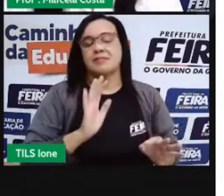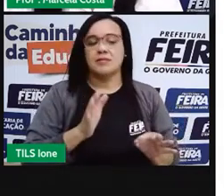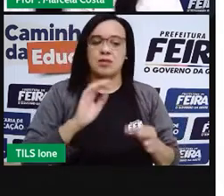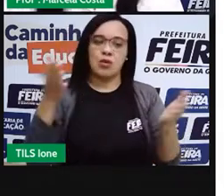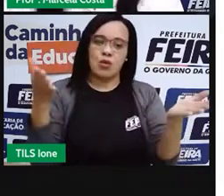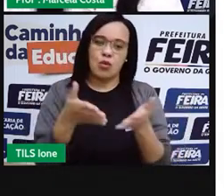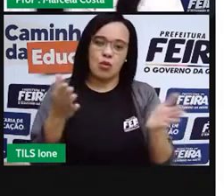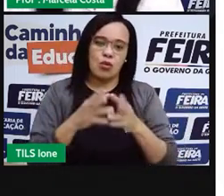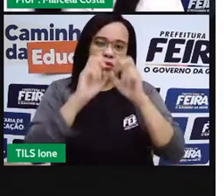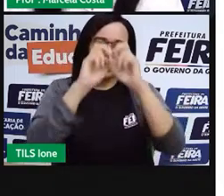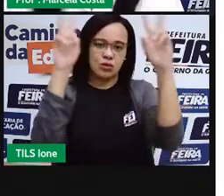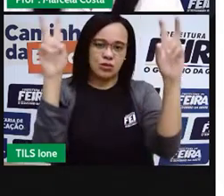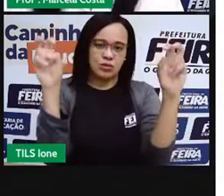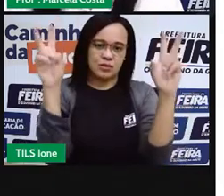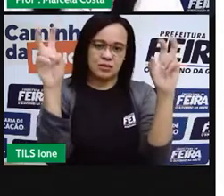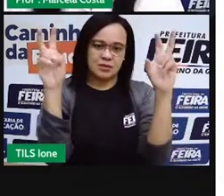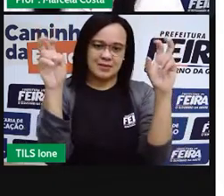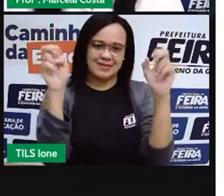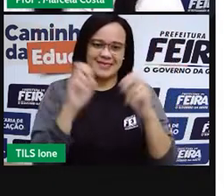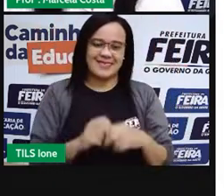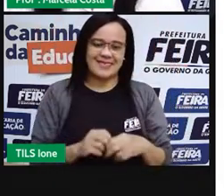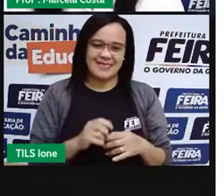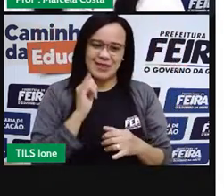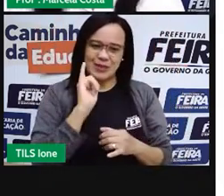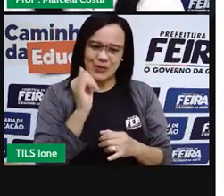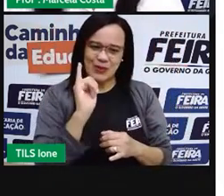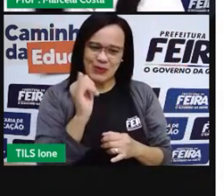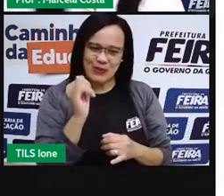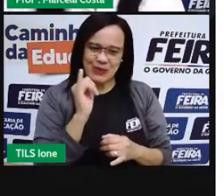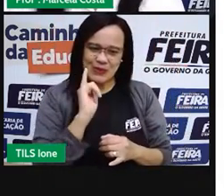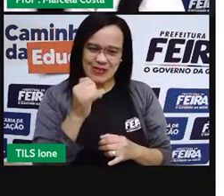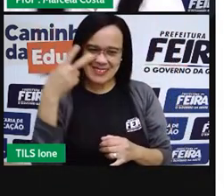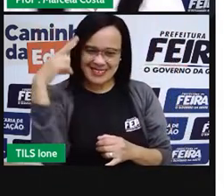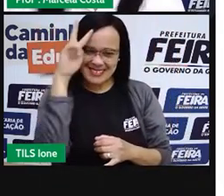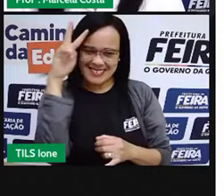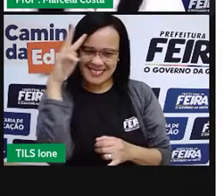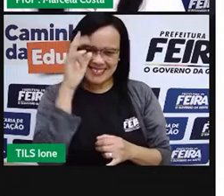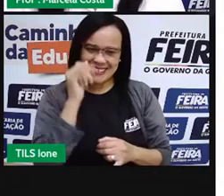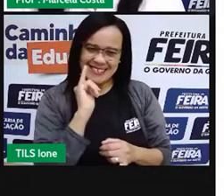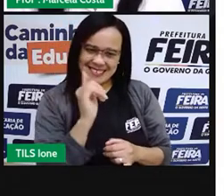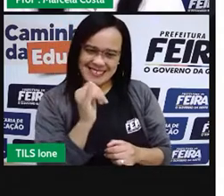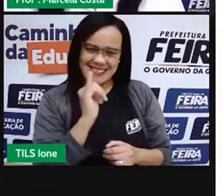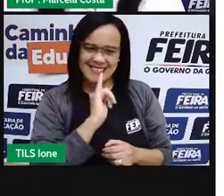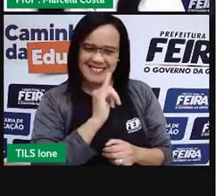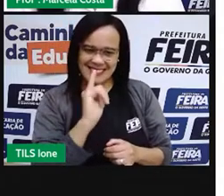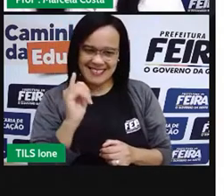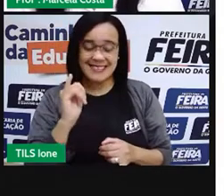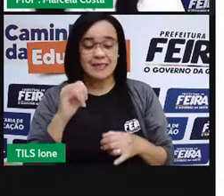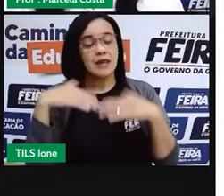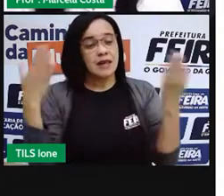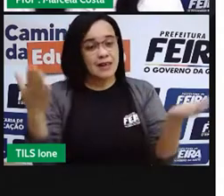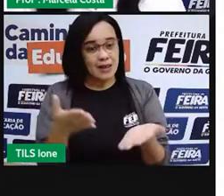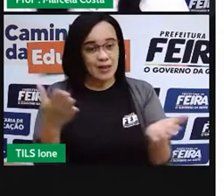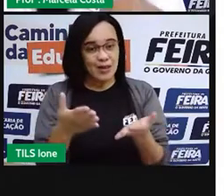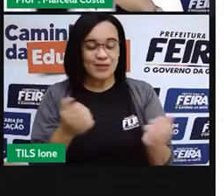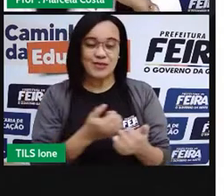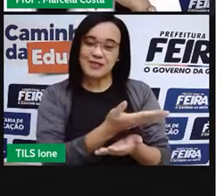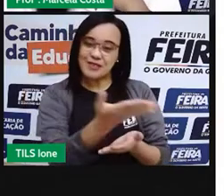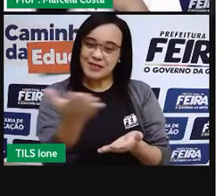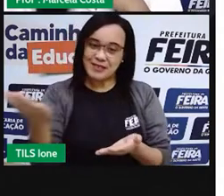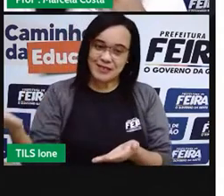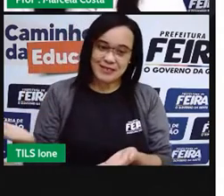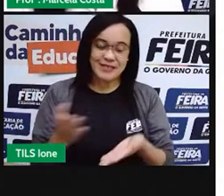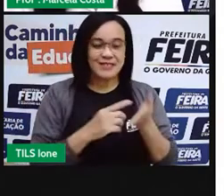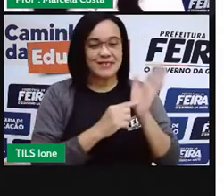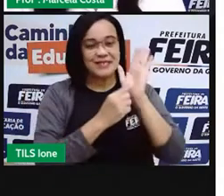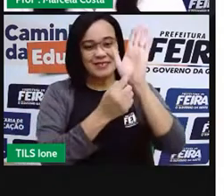falar sobre o tema contabilidade. Então, com essa aula de hoje, vocês vão ver